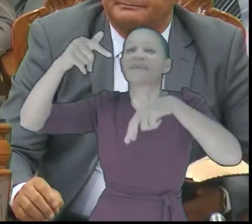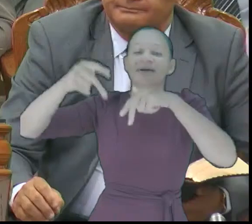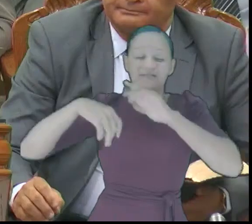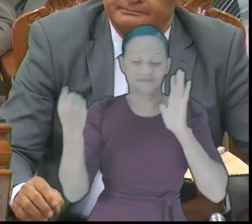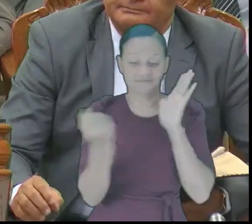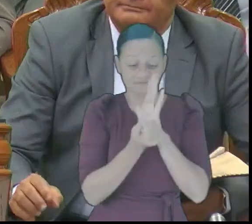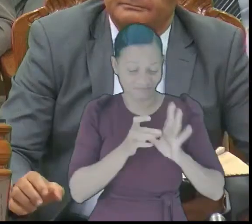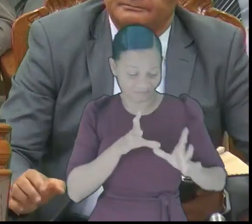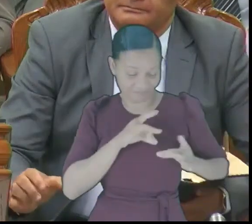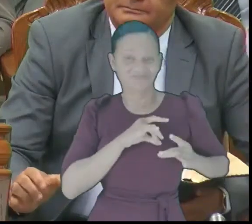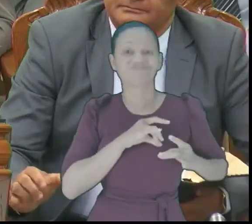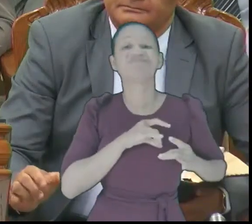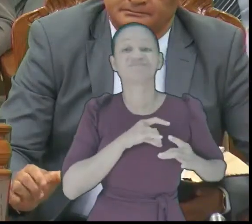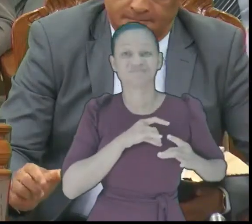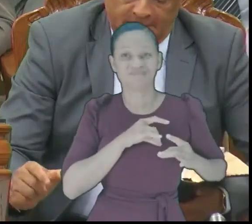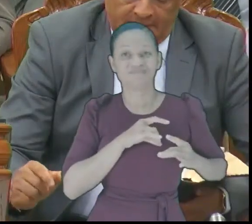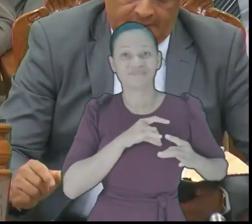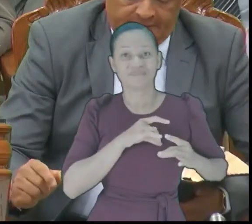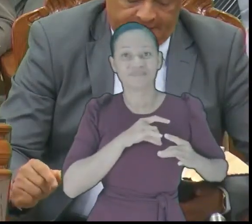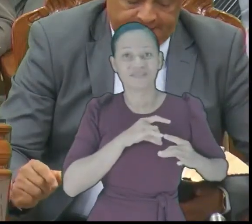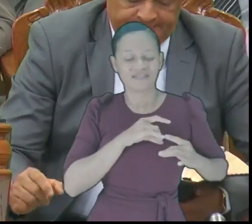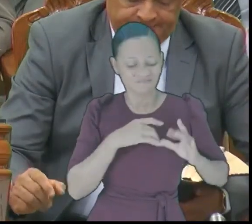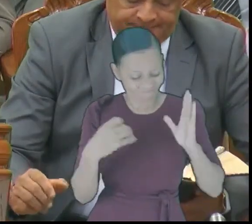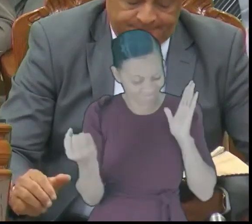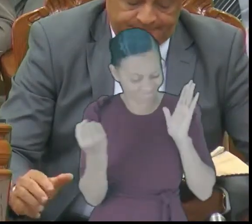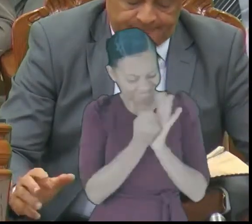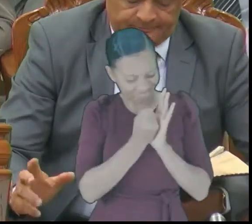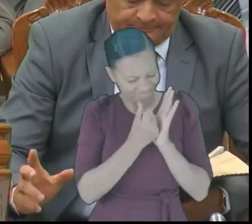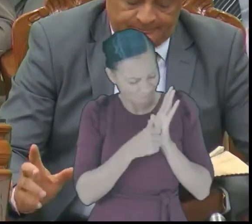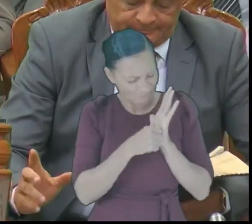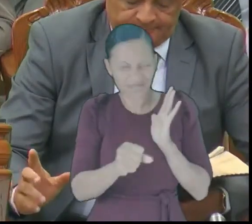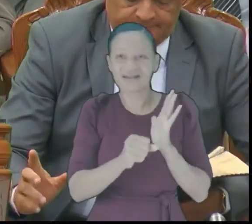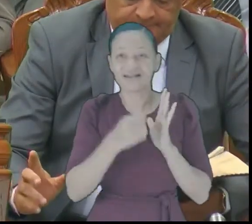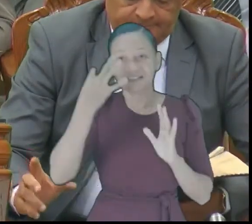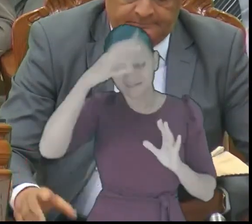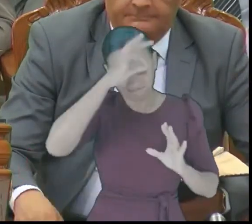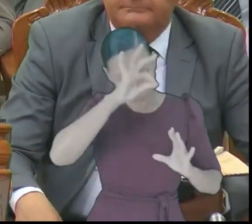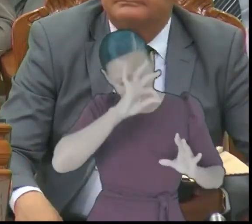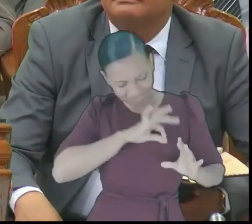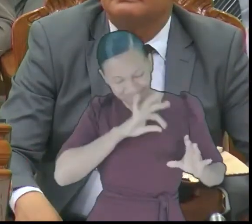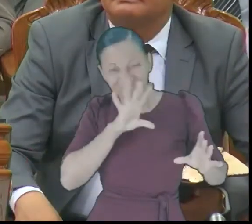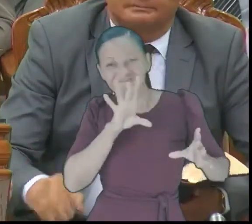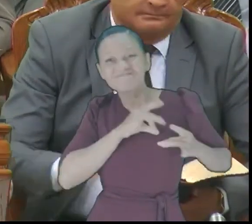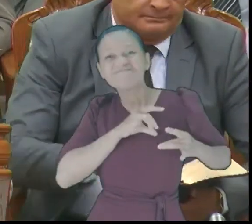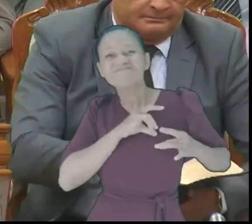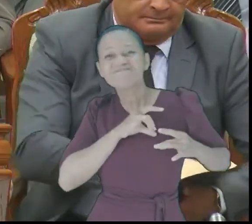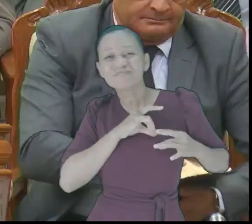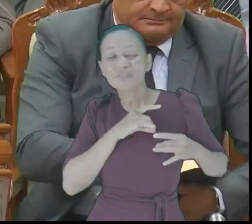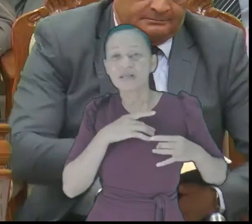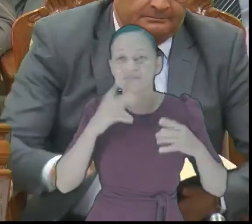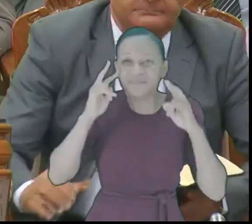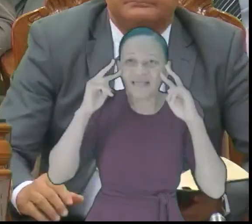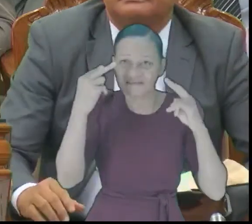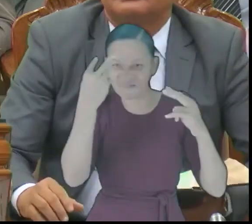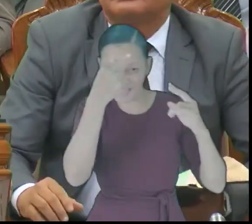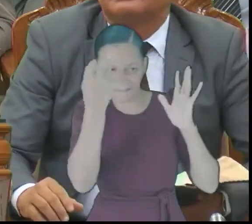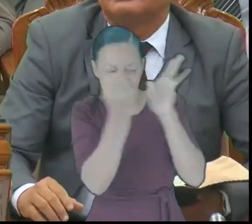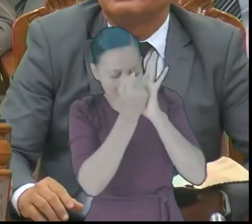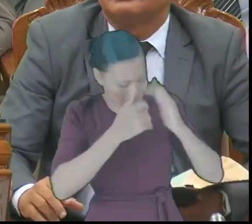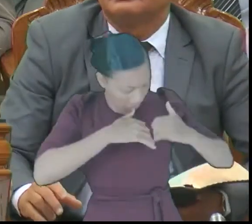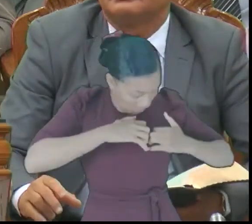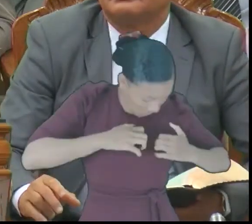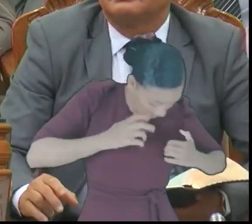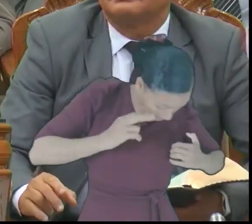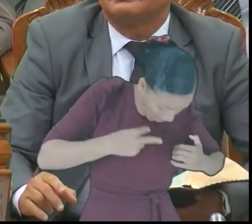selado. Quem tem a marca do Espírito Santo dentro. Essa marca não é visível. Essa marca